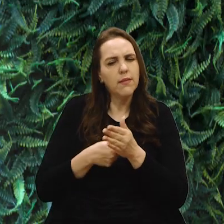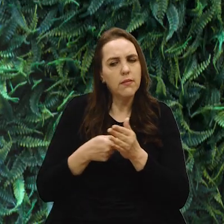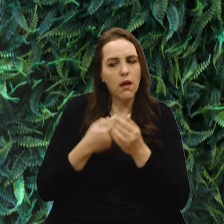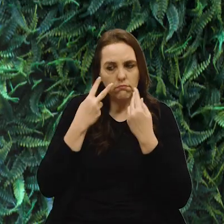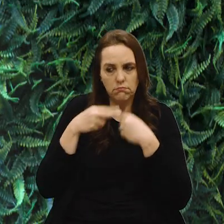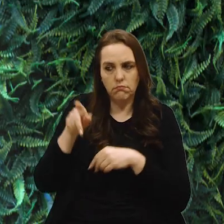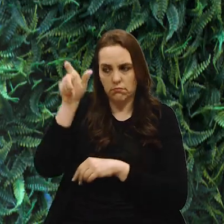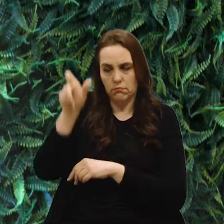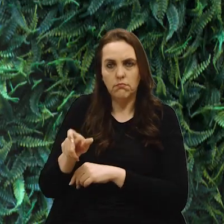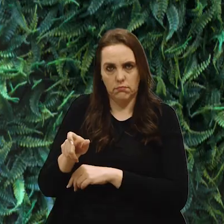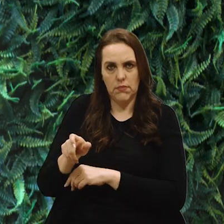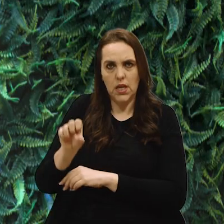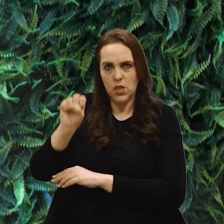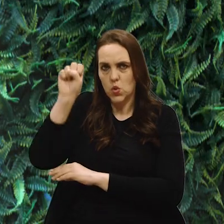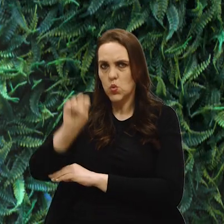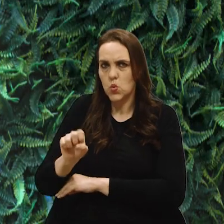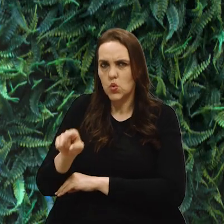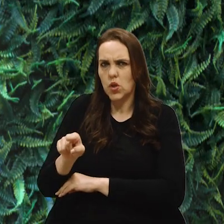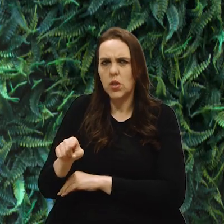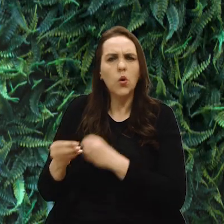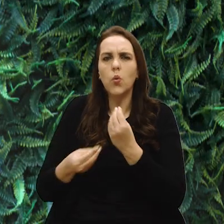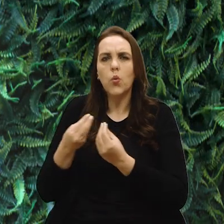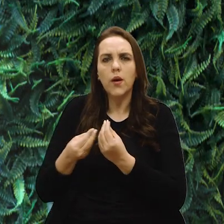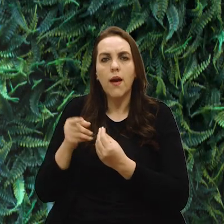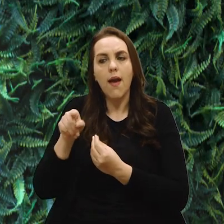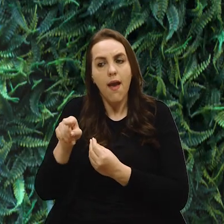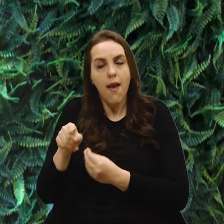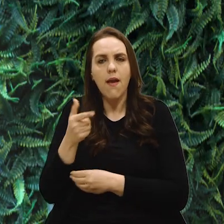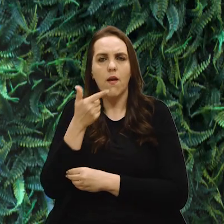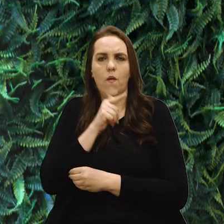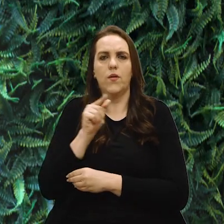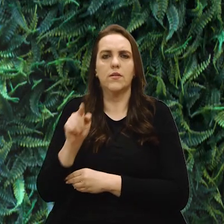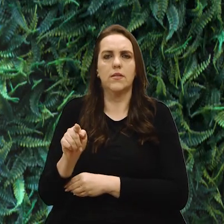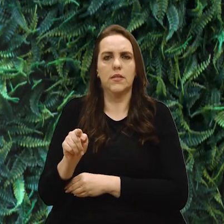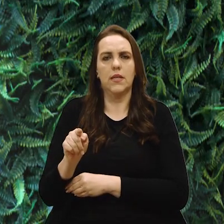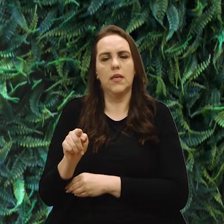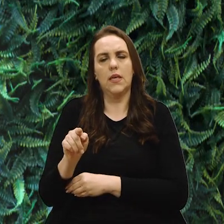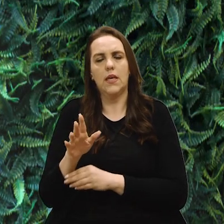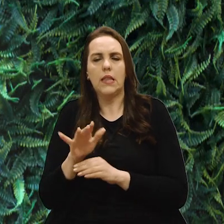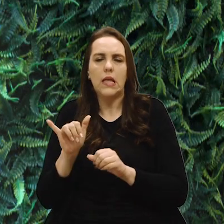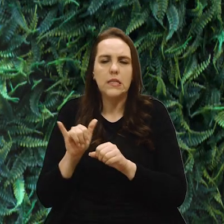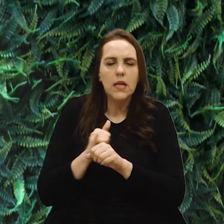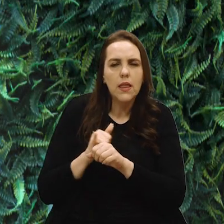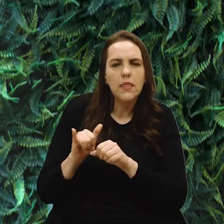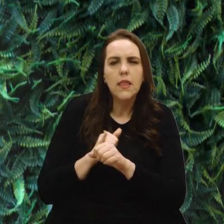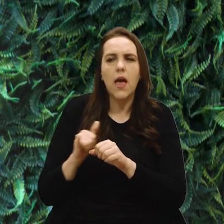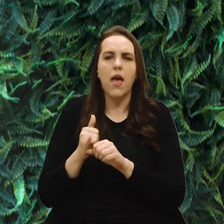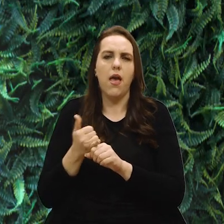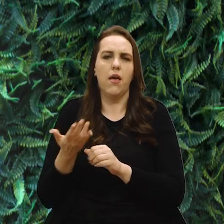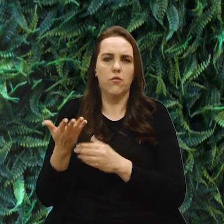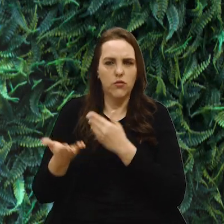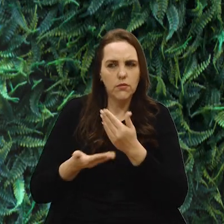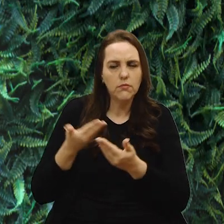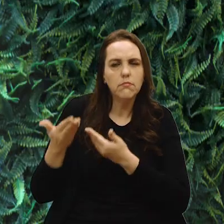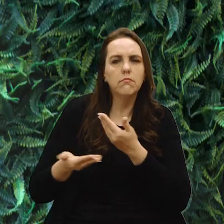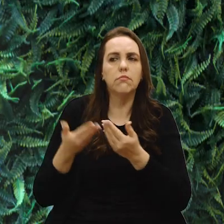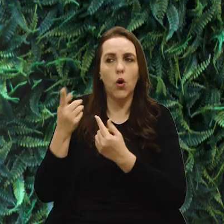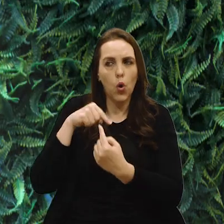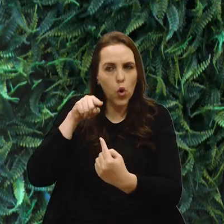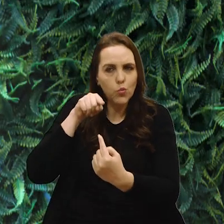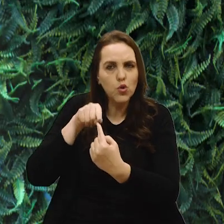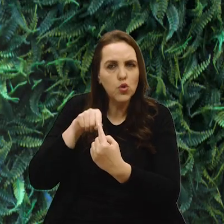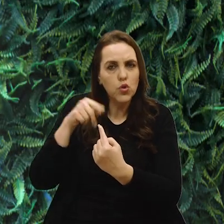tentar olhar para o sujeito, né? E para que ele consiga, mediante estratégias, intervenções,